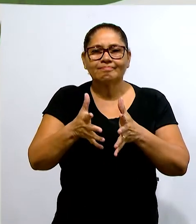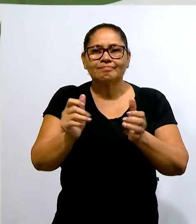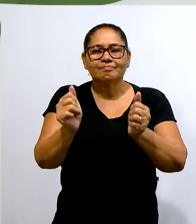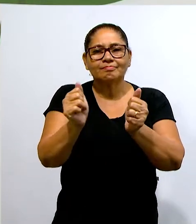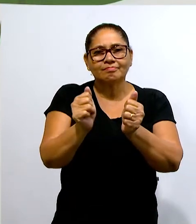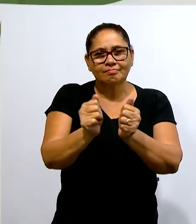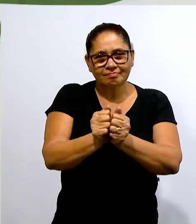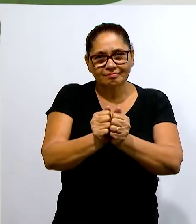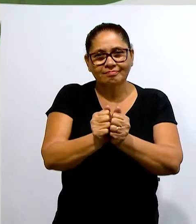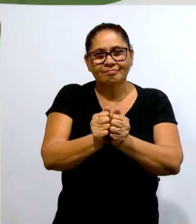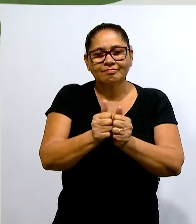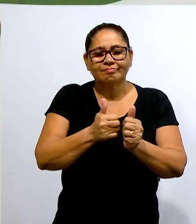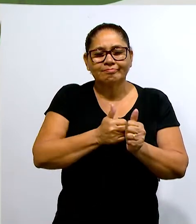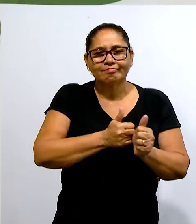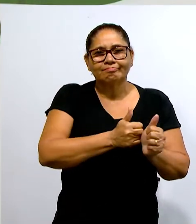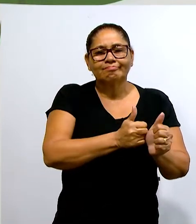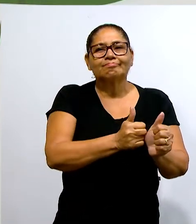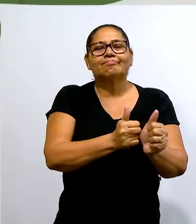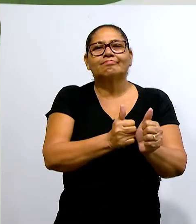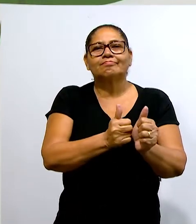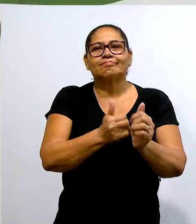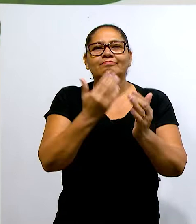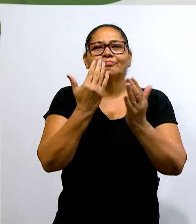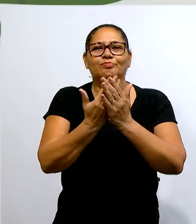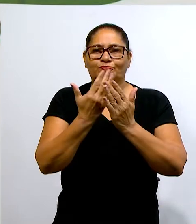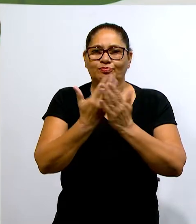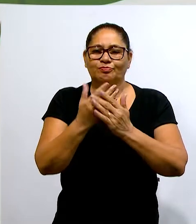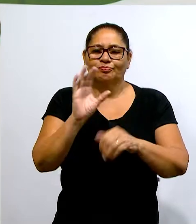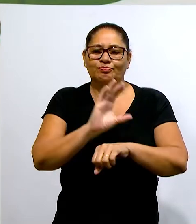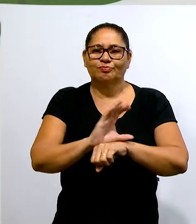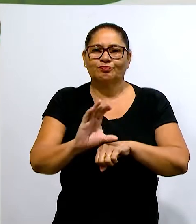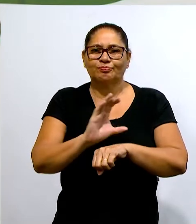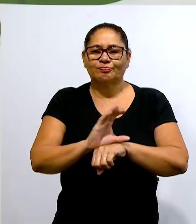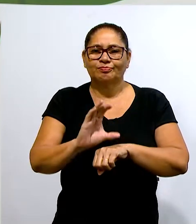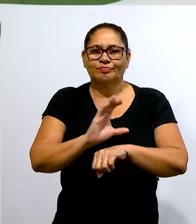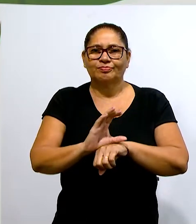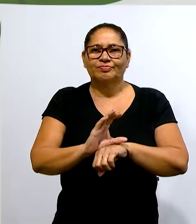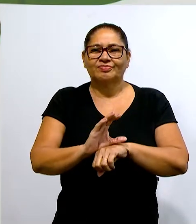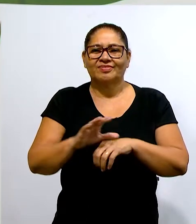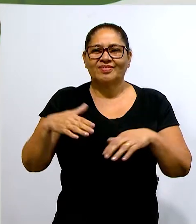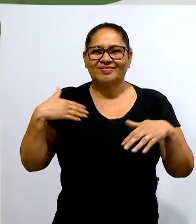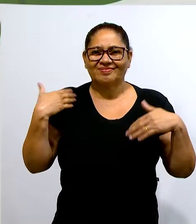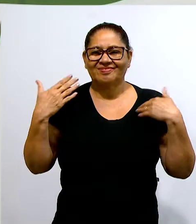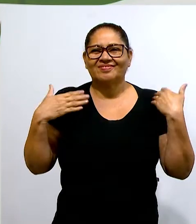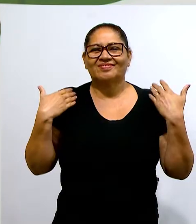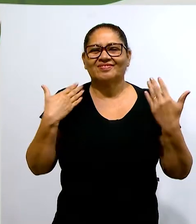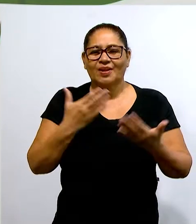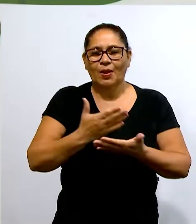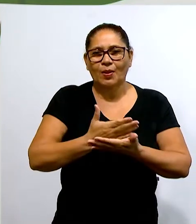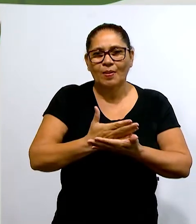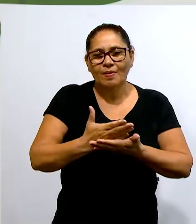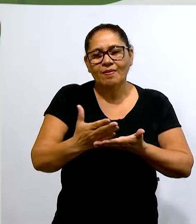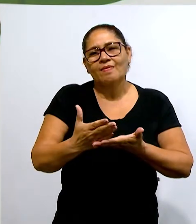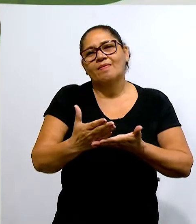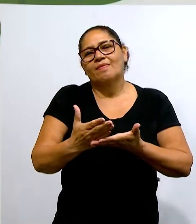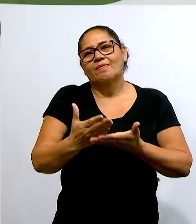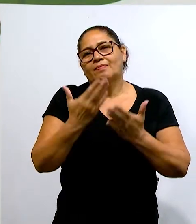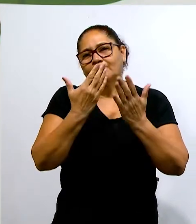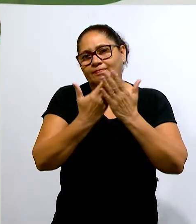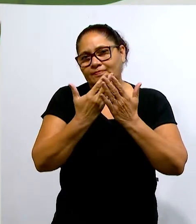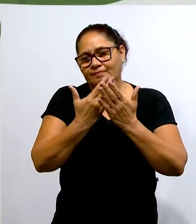conosco, acompanhando a nossa aula do nosso curso. Com muita alegria, a gente inicia mais uma web